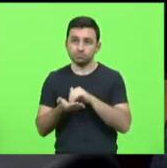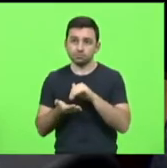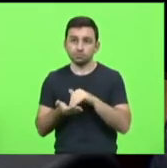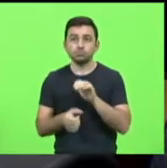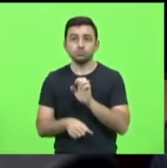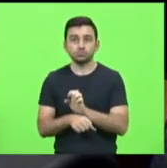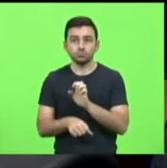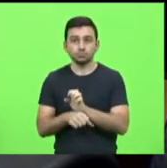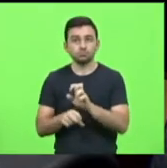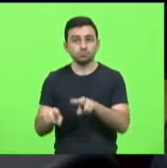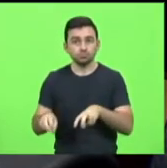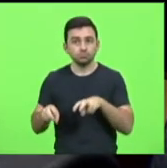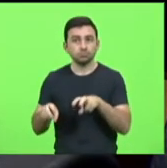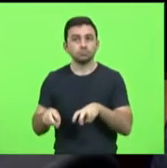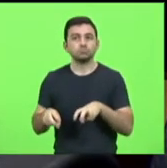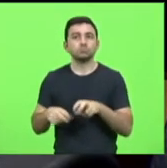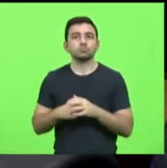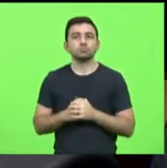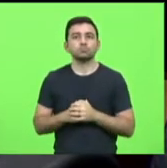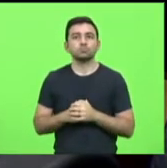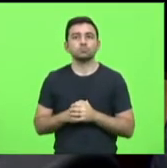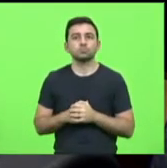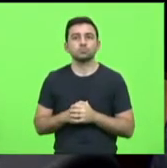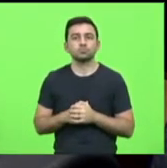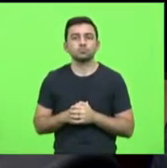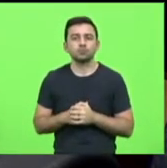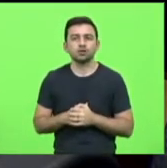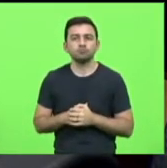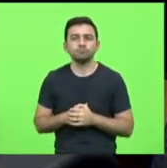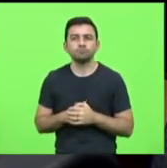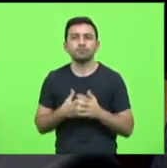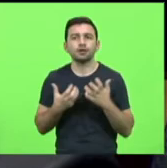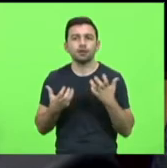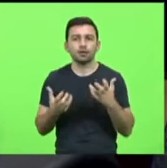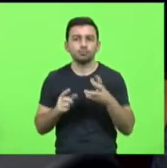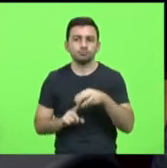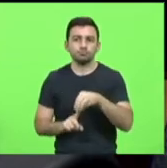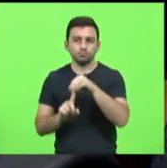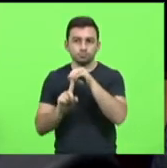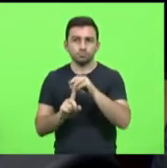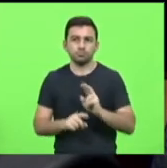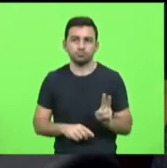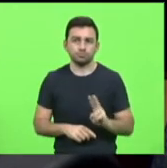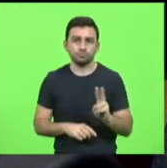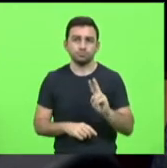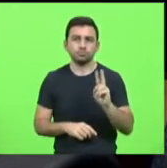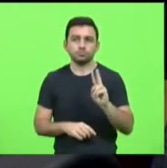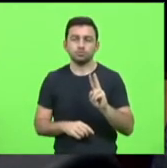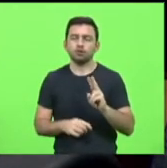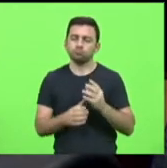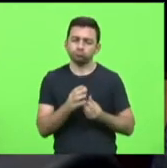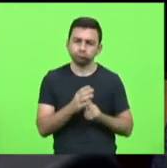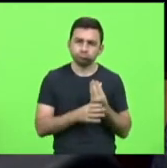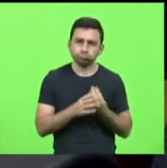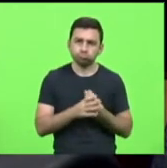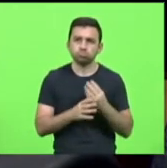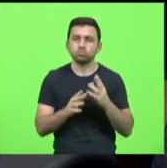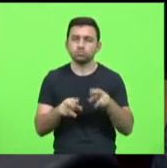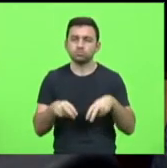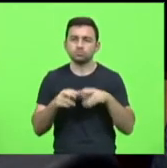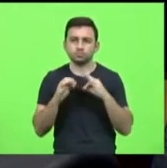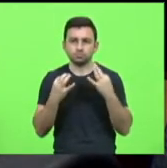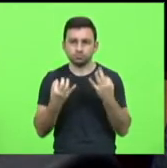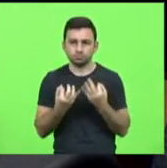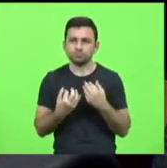da Agricultura no sentido de destacar e valorizar a produção da agricultura familiar. Eu